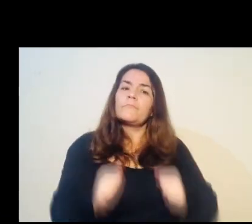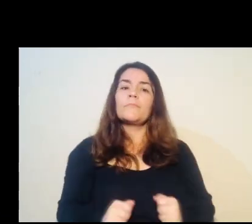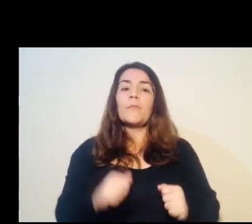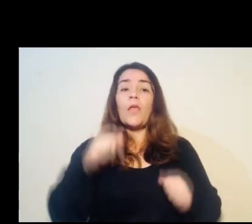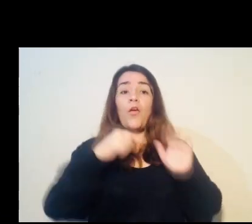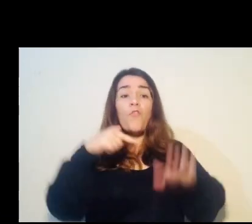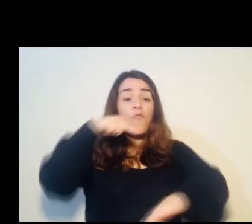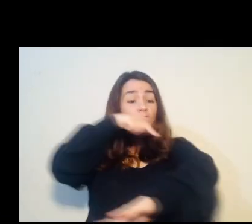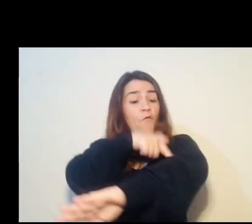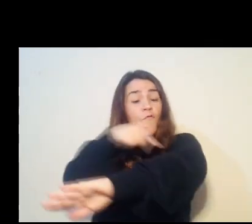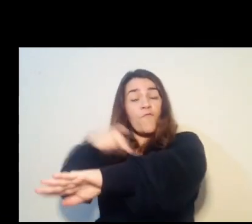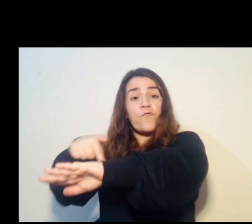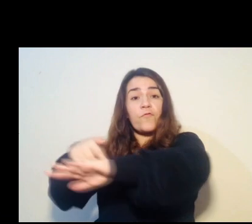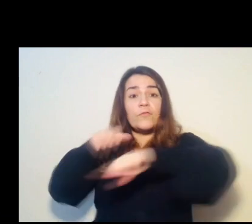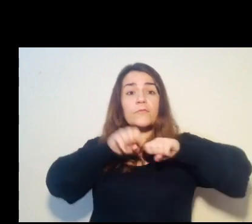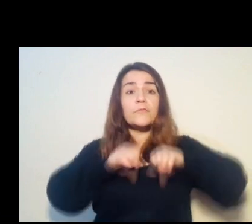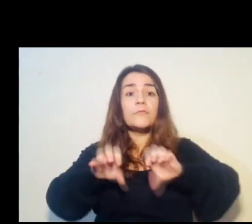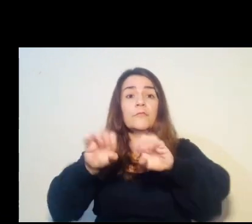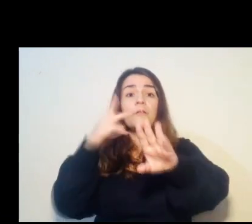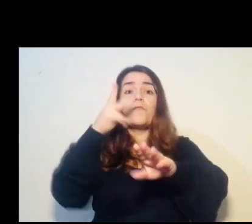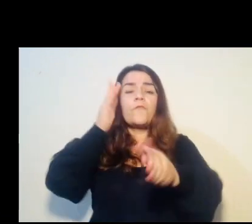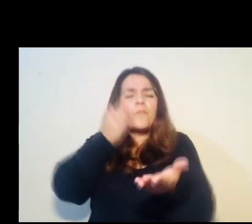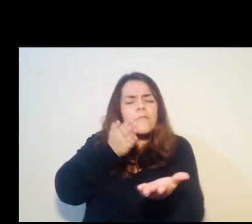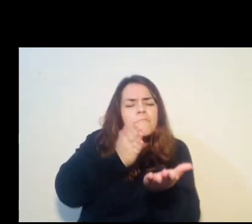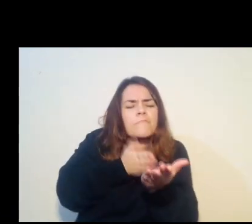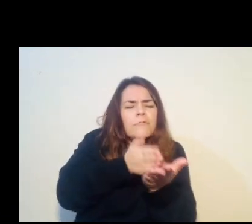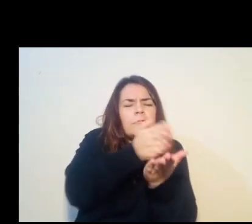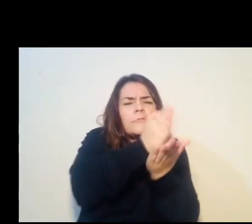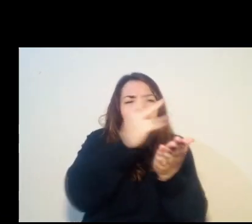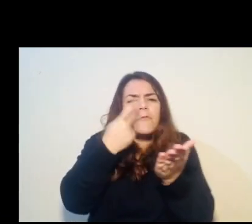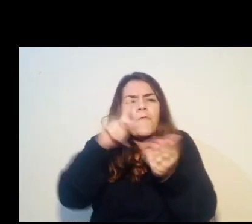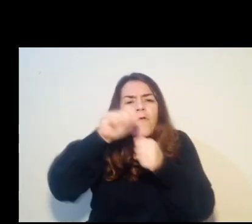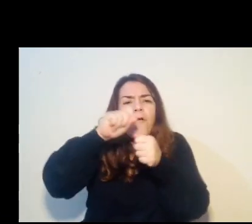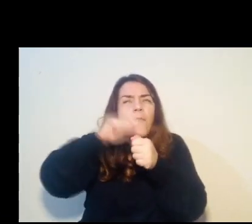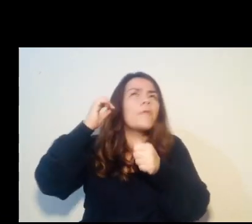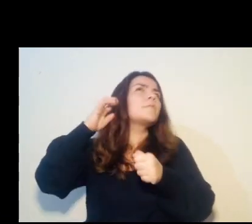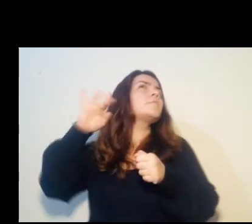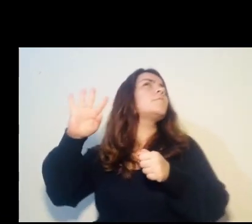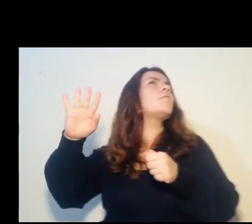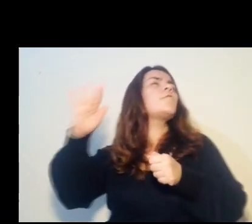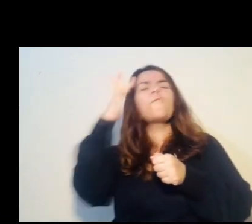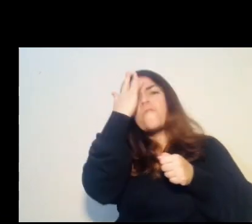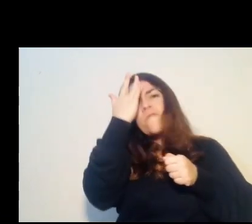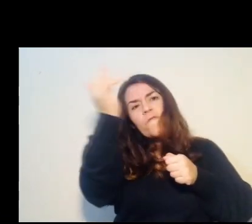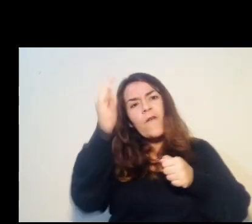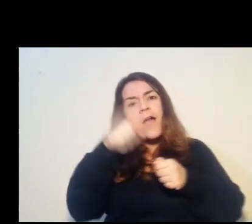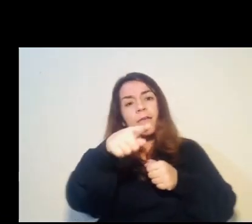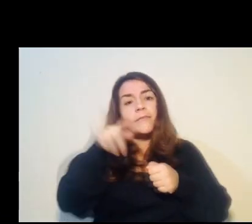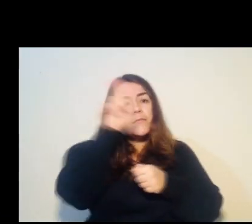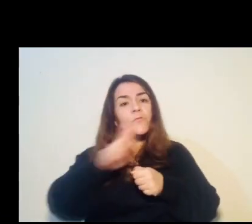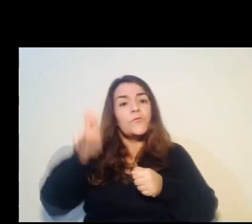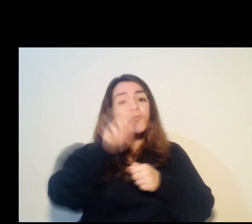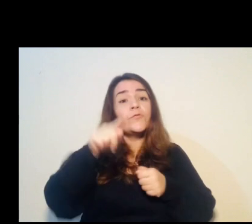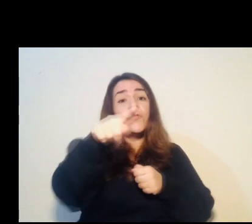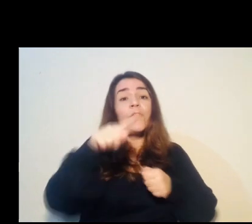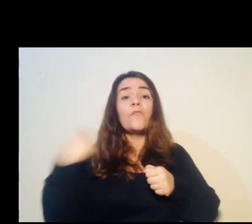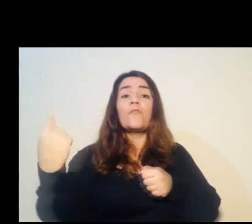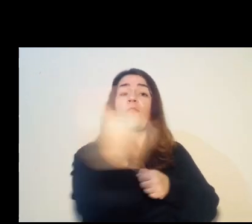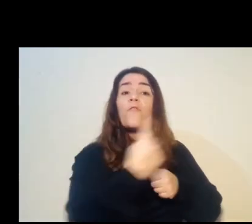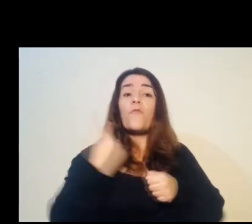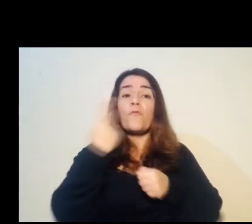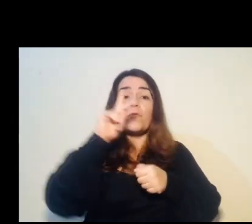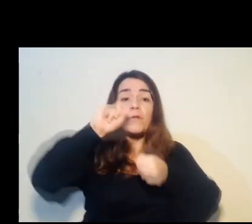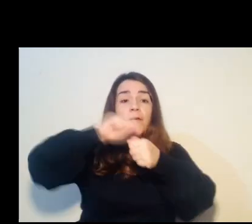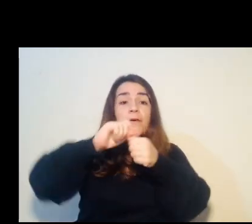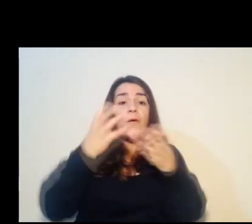assim. Os furos que eu vou ensinar seguem uma escala harmônica facilitada, típica dos instrumentos